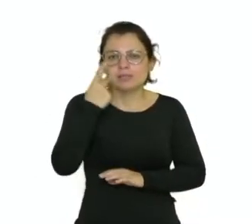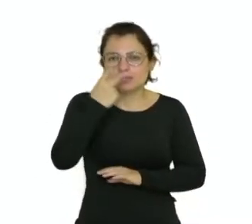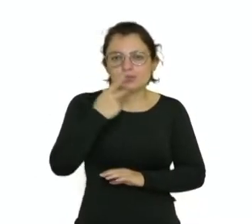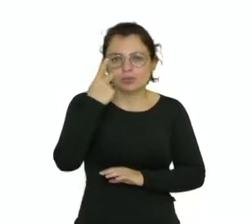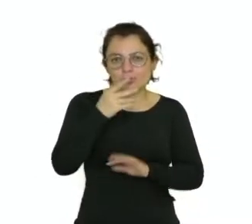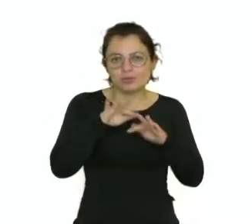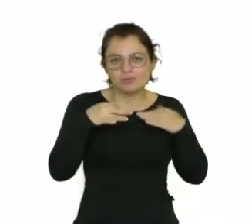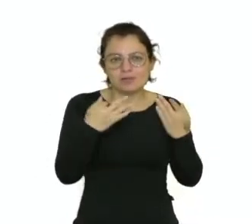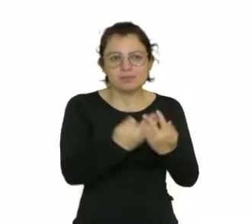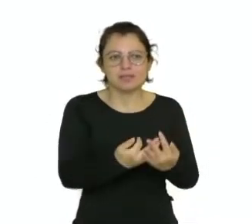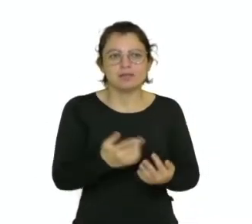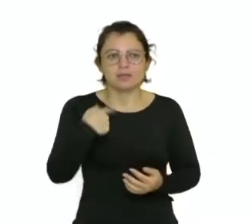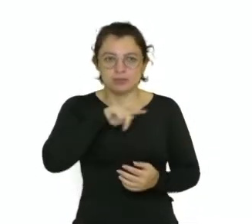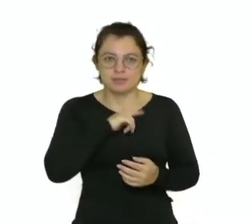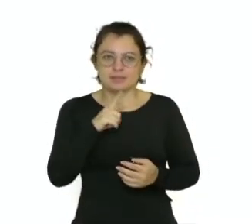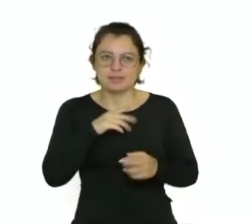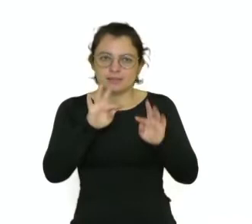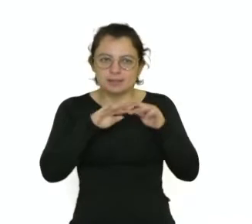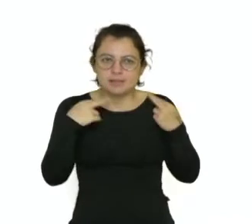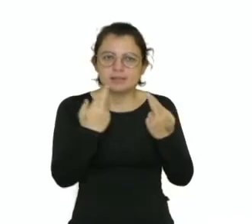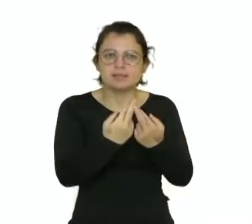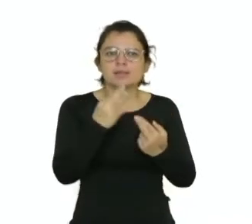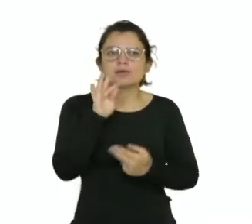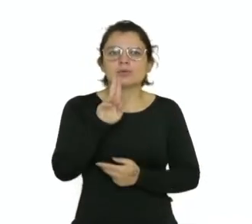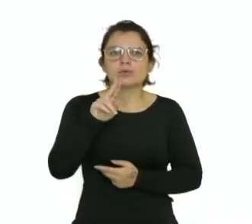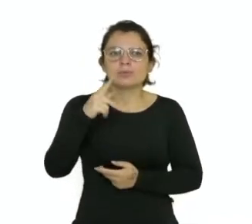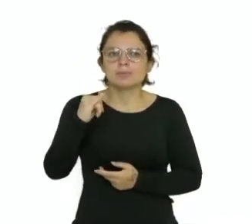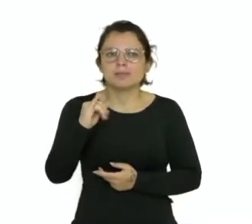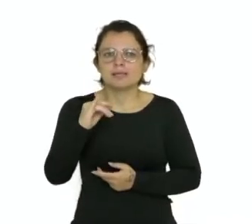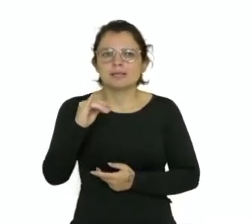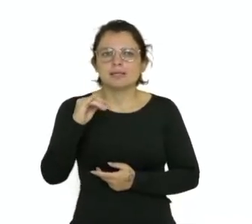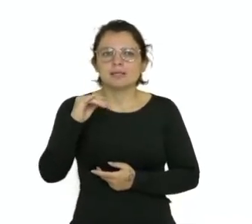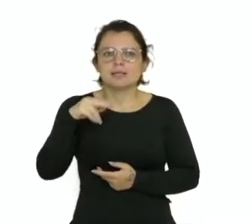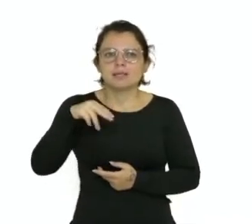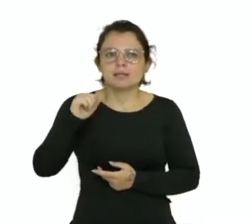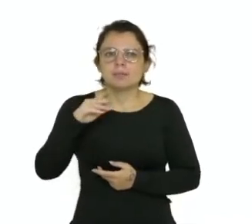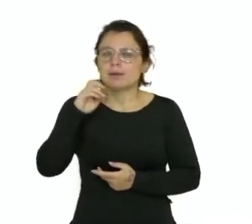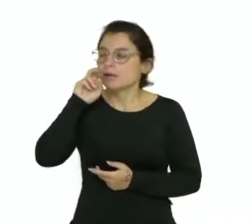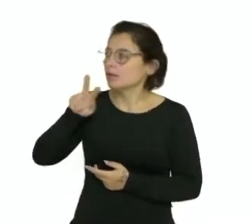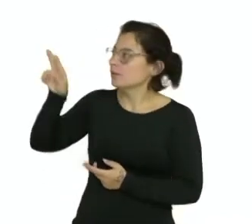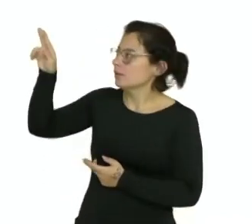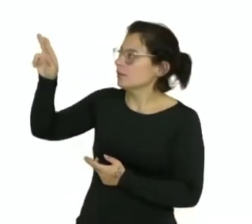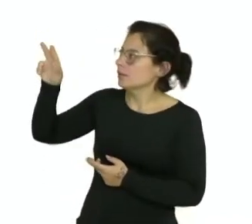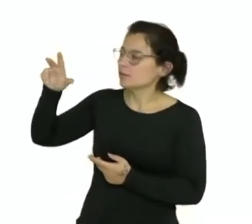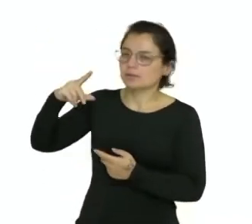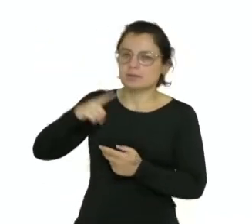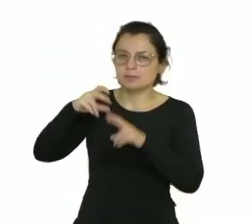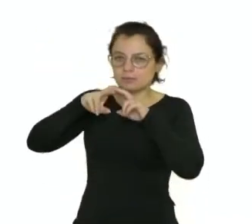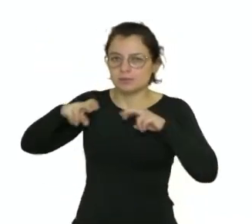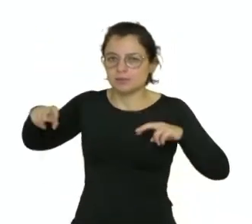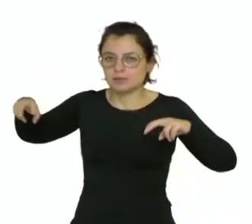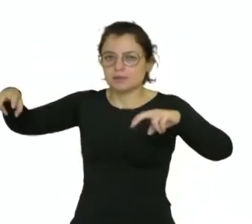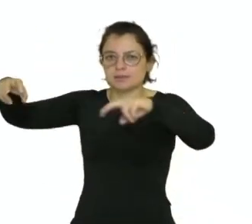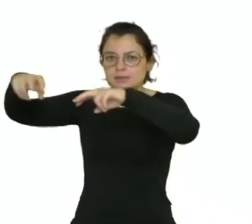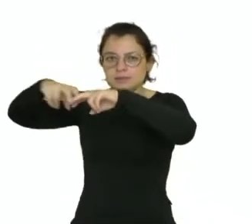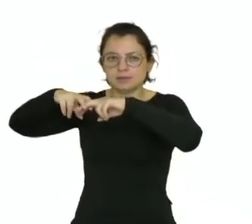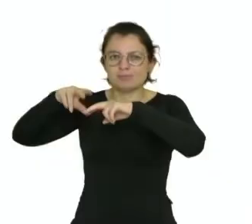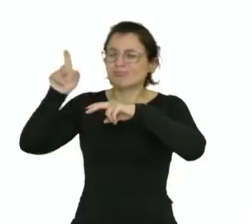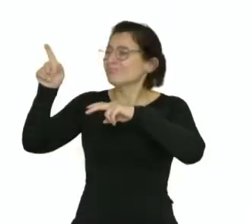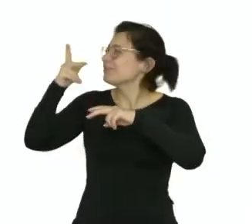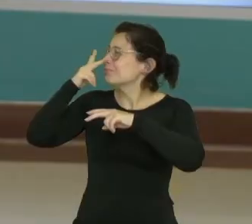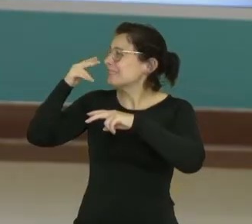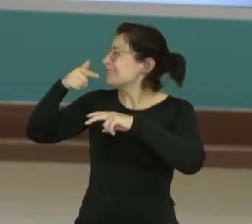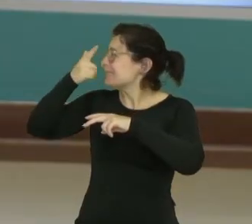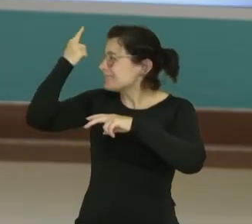temos a aldeia Tupinambá. Veja que eles vivem todos próximos, normalmente construções circulares. Esse espaço é sagrado para